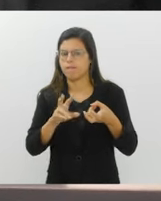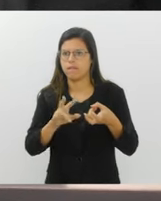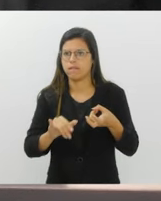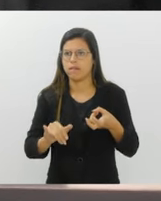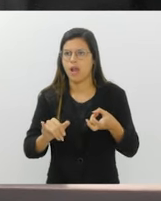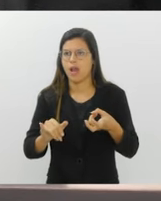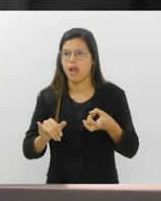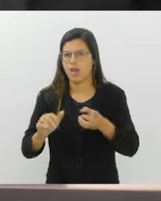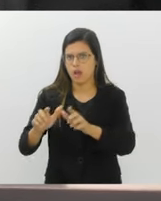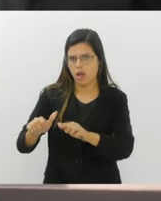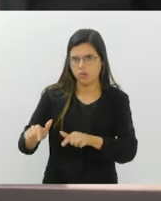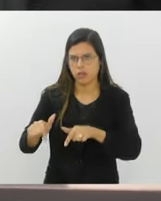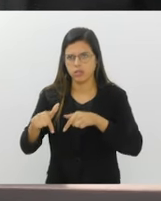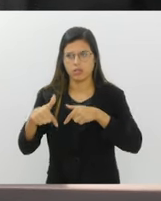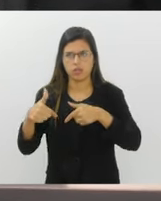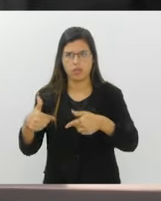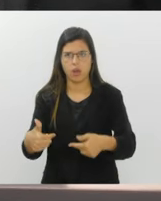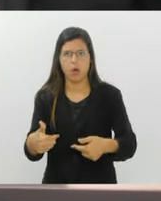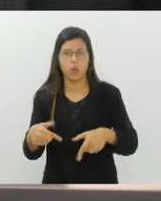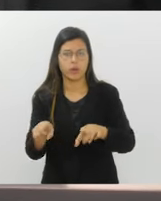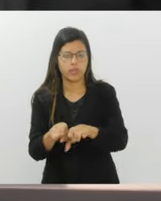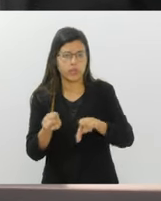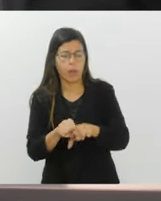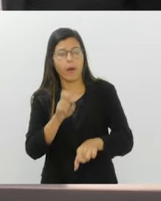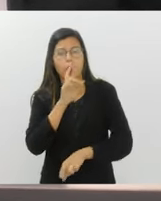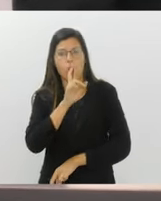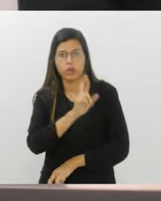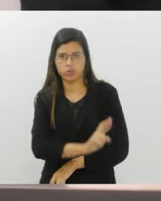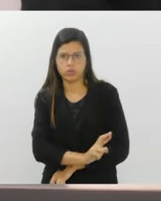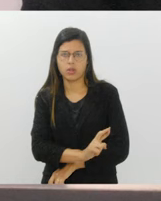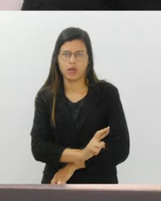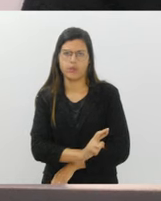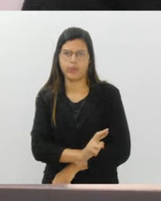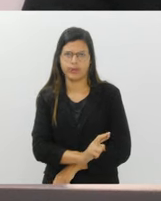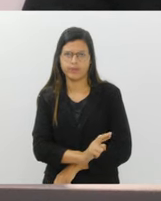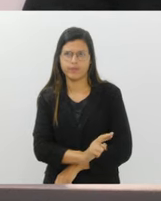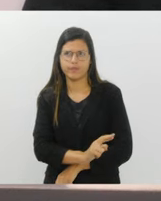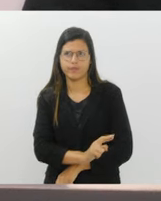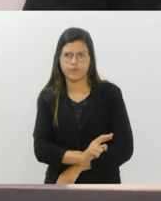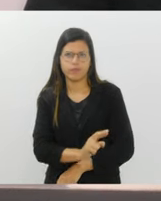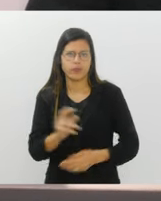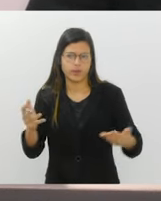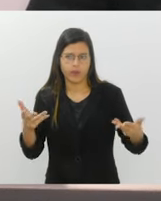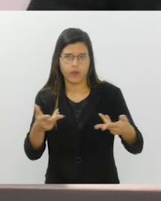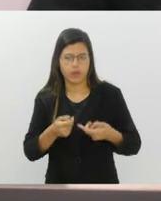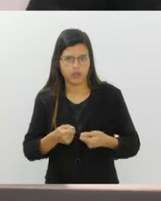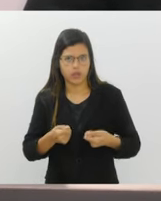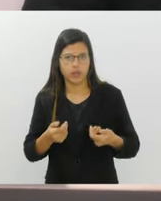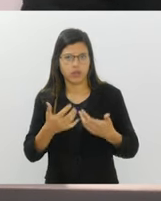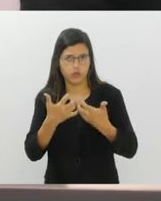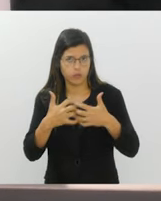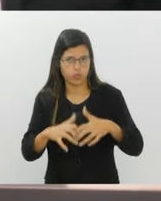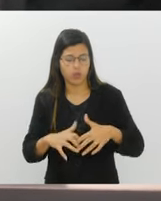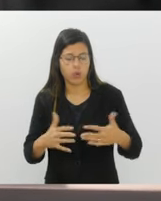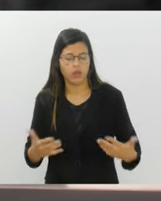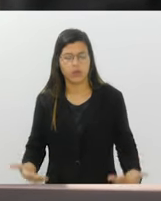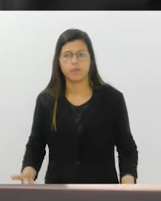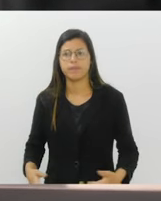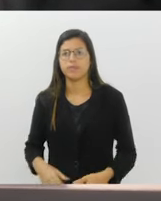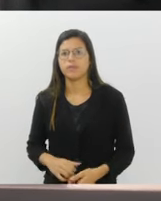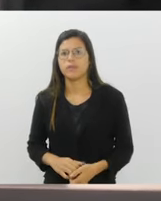uma atitude, mas vai ter um resultado eficiente e eficaz. A